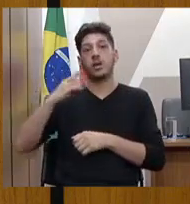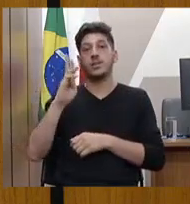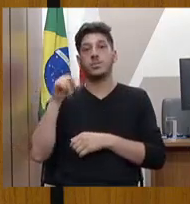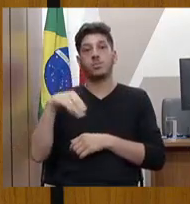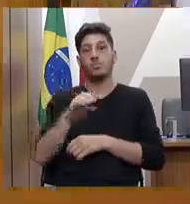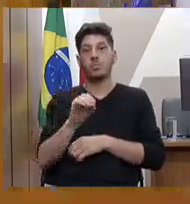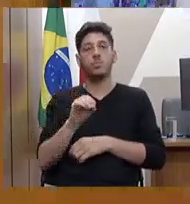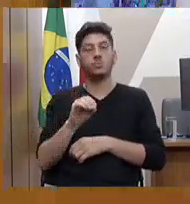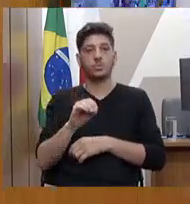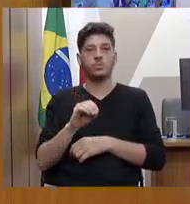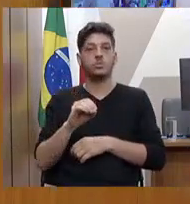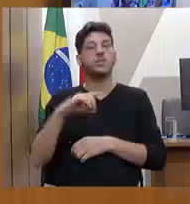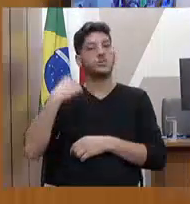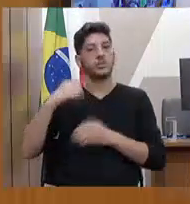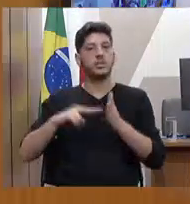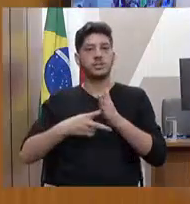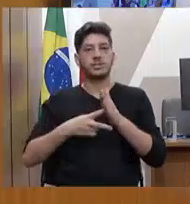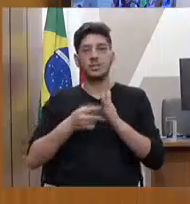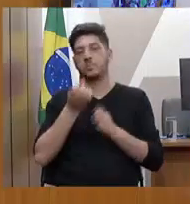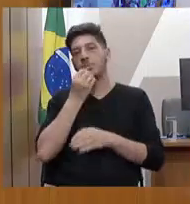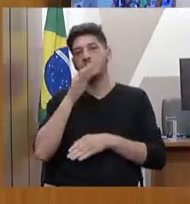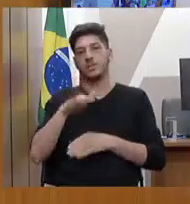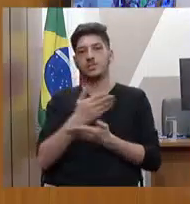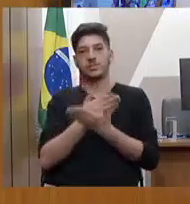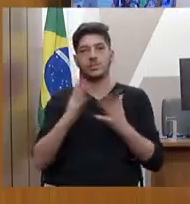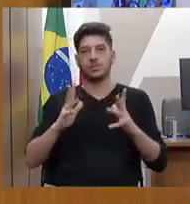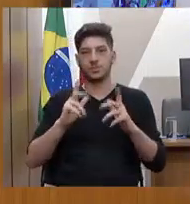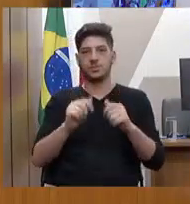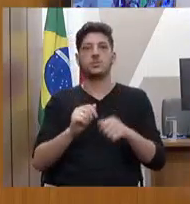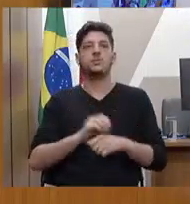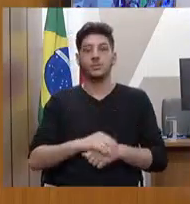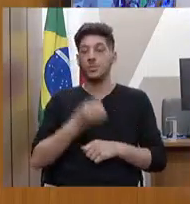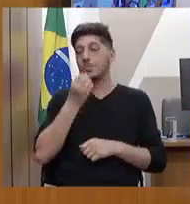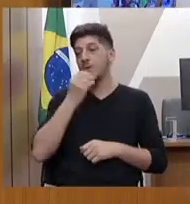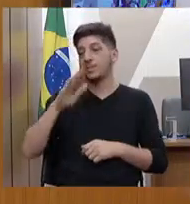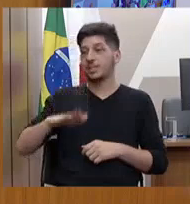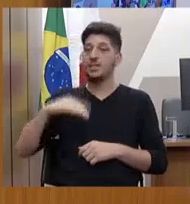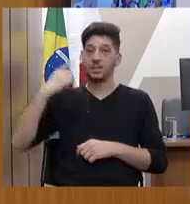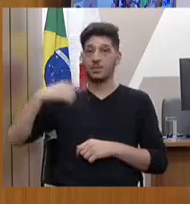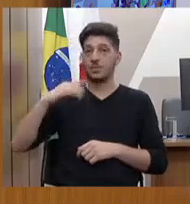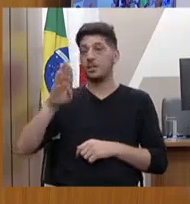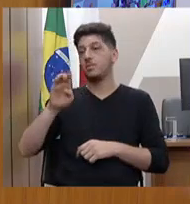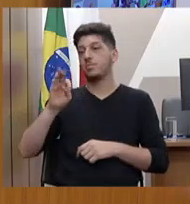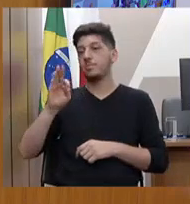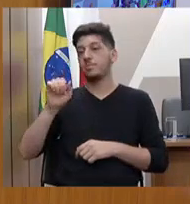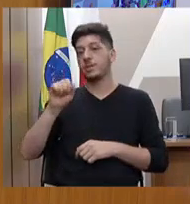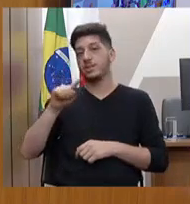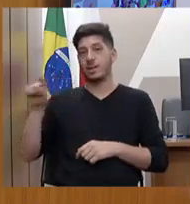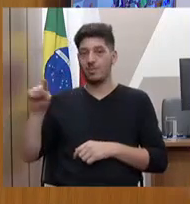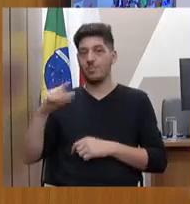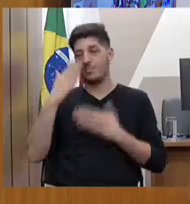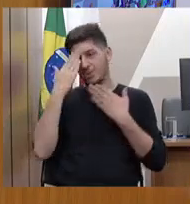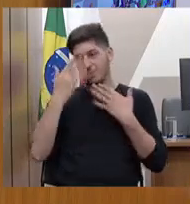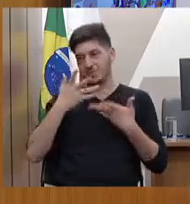tarde Boa tarde a todos boa tarde Betão Obrigado pelo convite